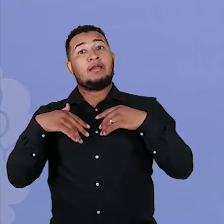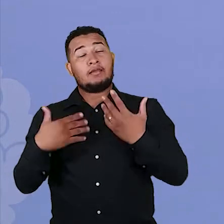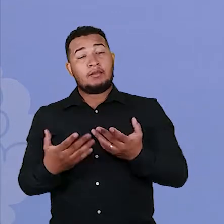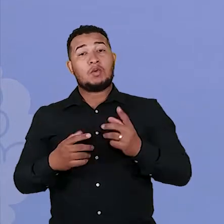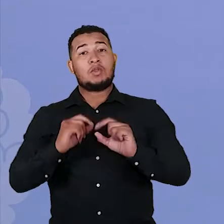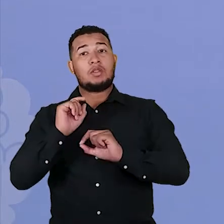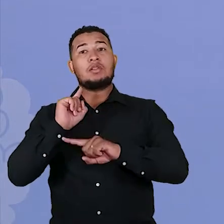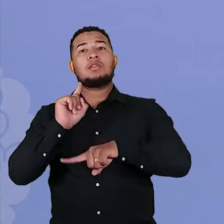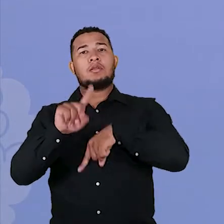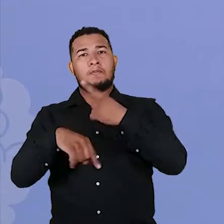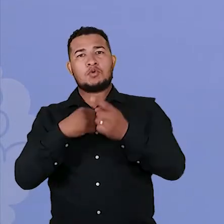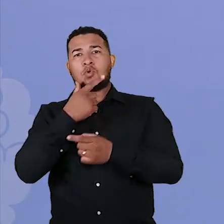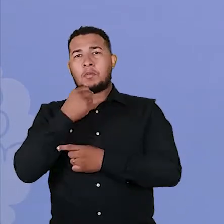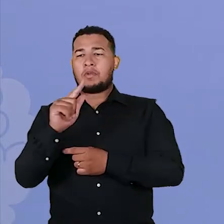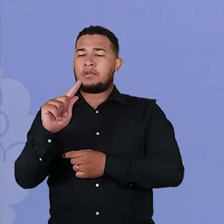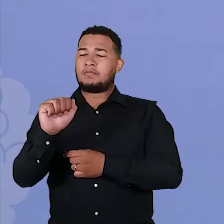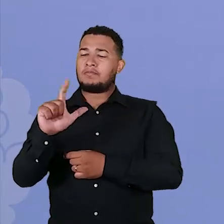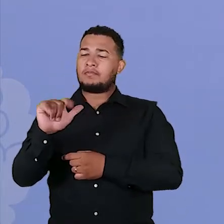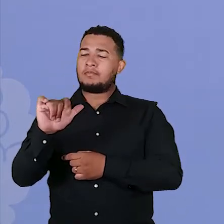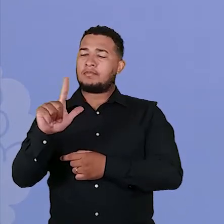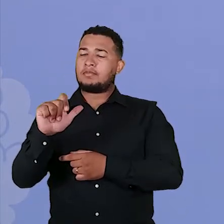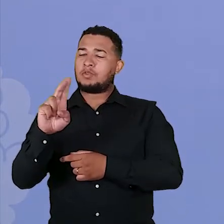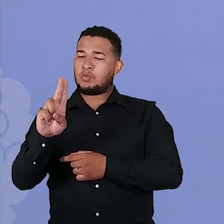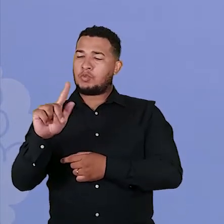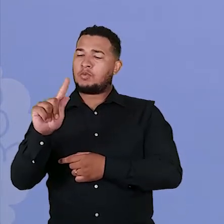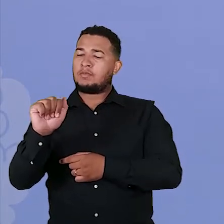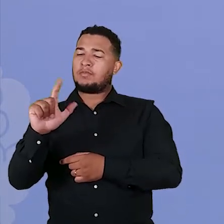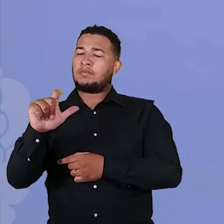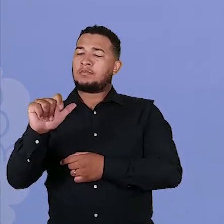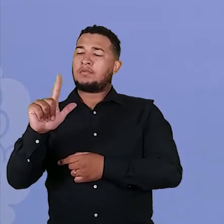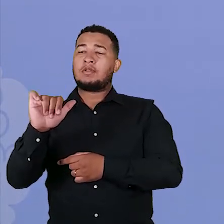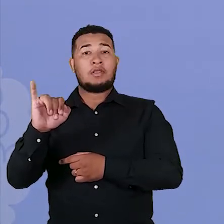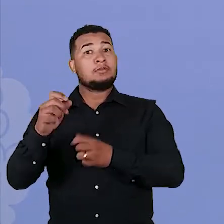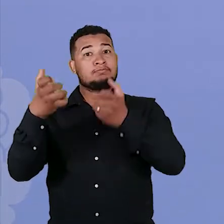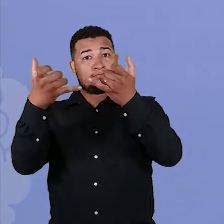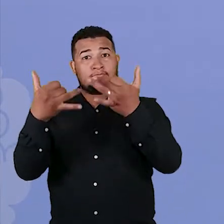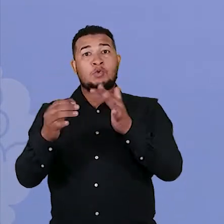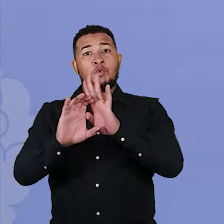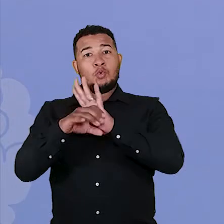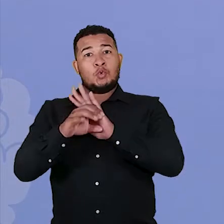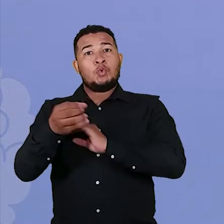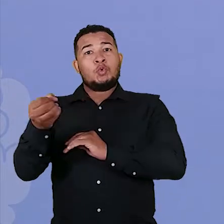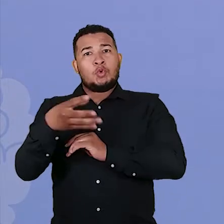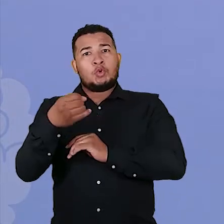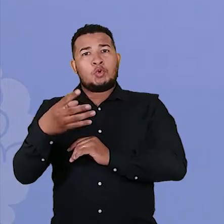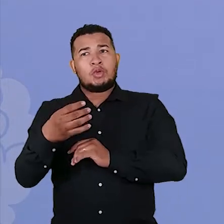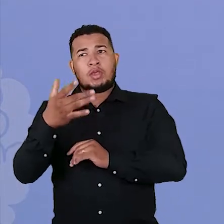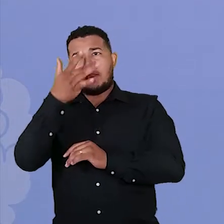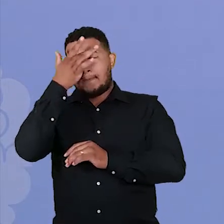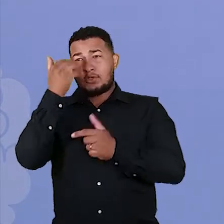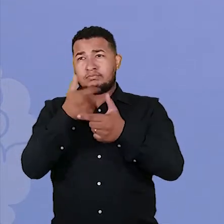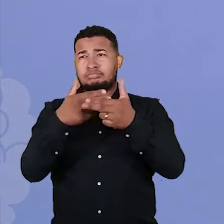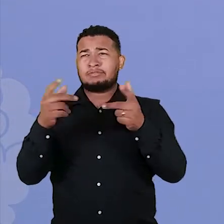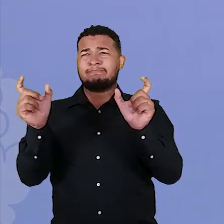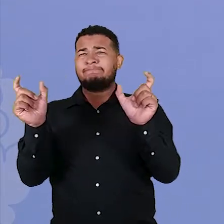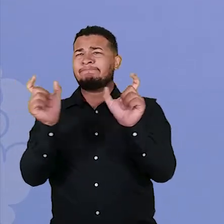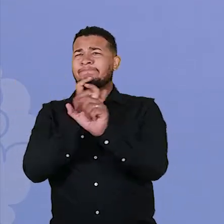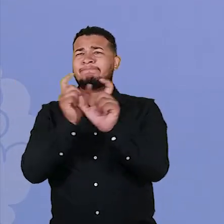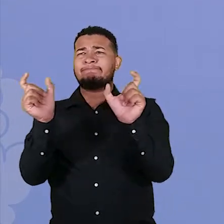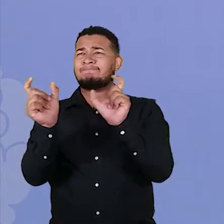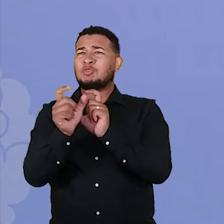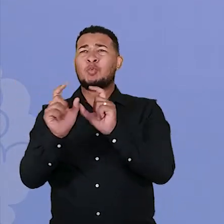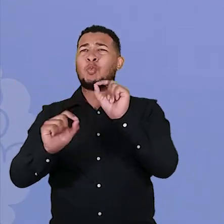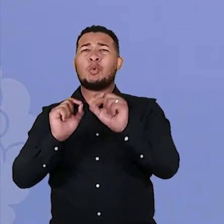Aí, depois, né, que Galileu deu essa nova definição, muita gente ainda não assimilou, tá?